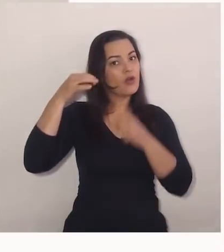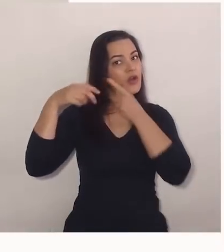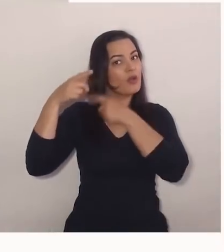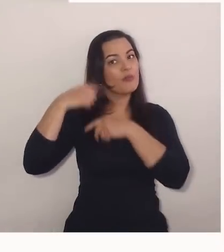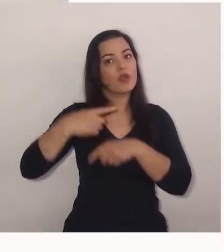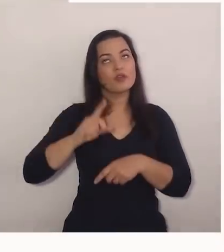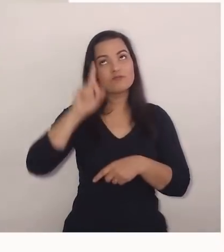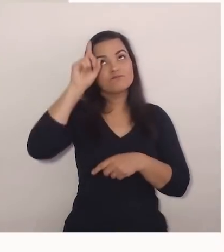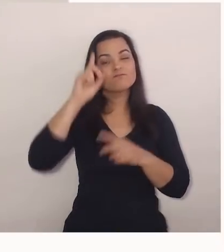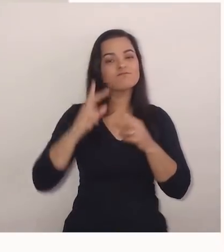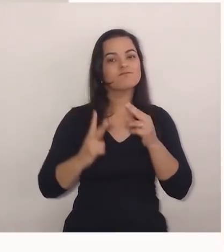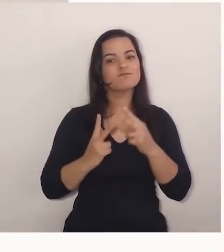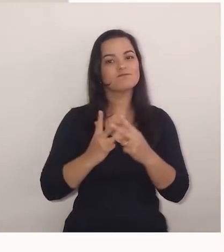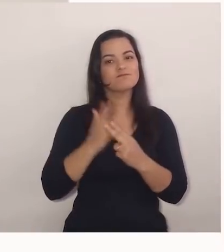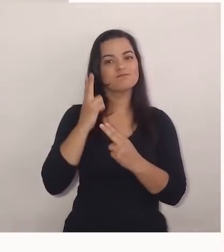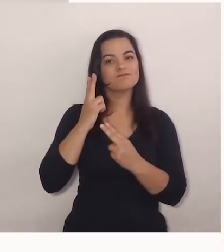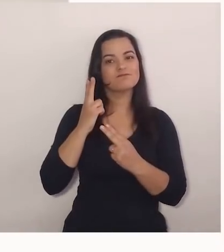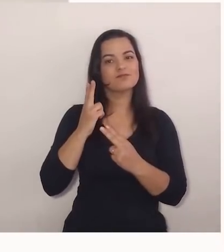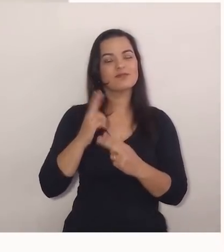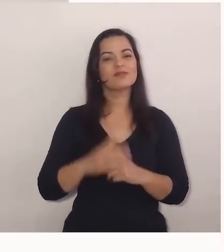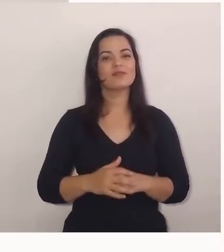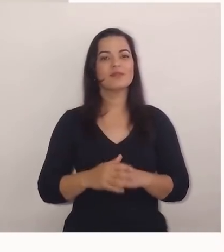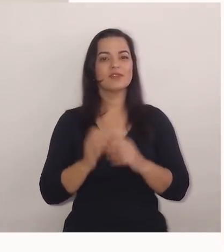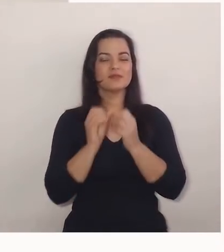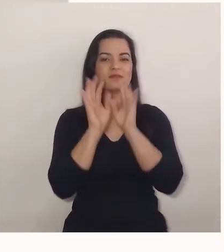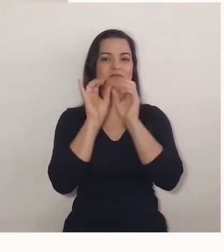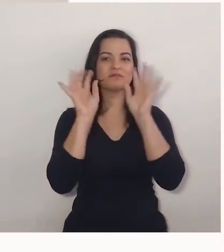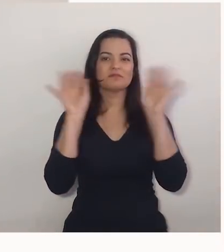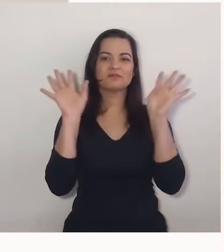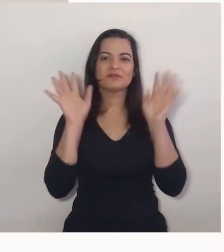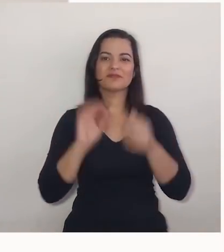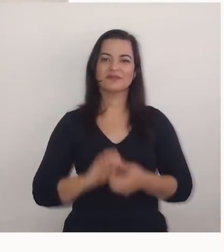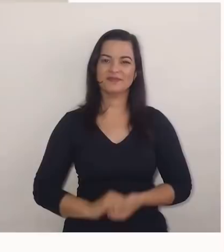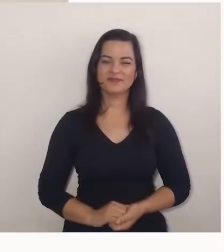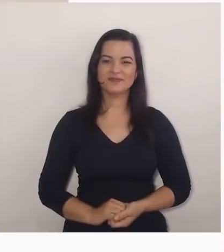no topo do cabelo, para o cabelo dela ficar assim mais espalhadinho.